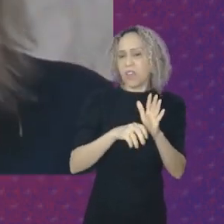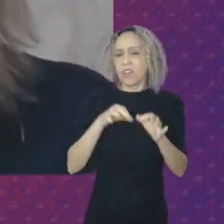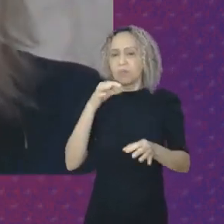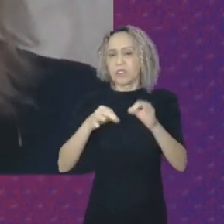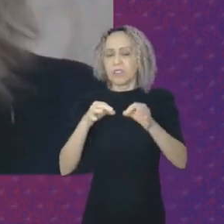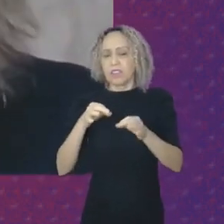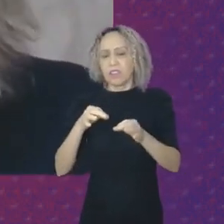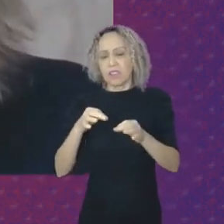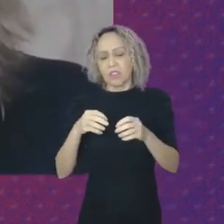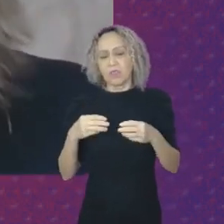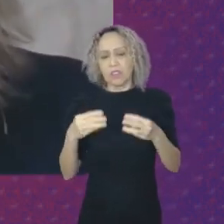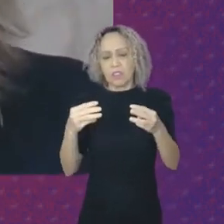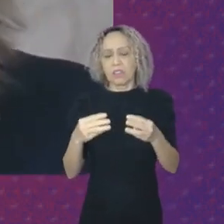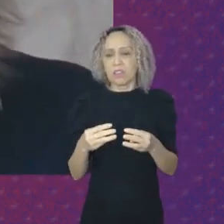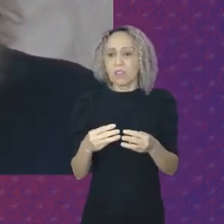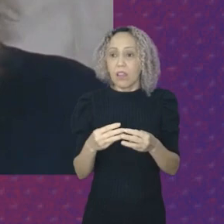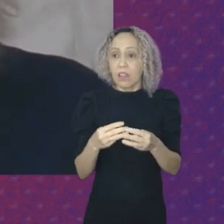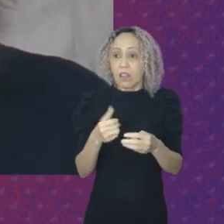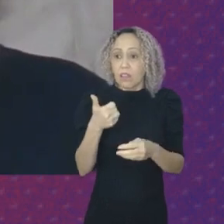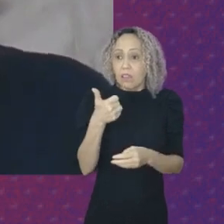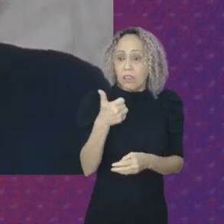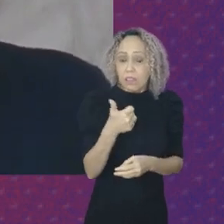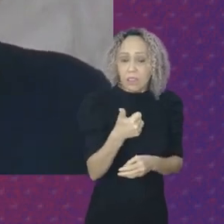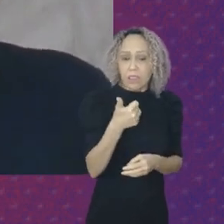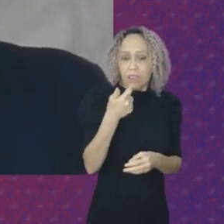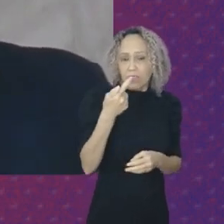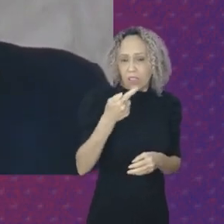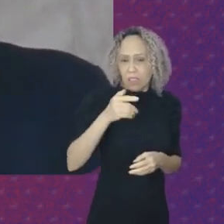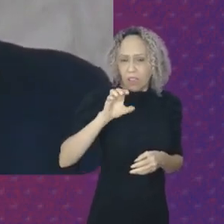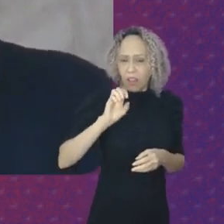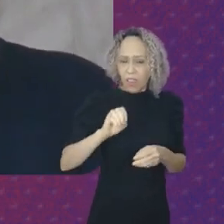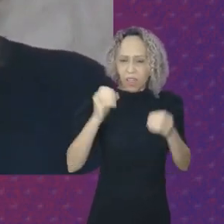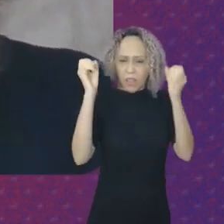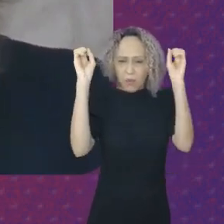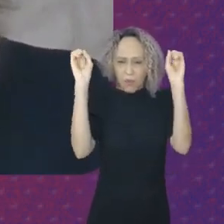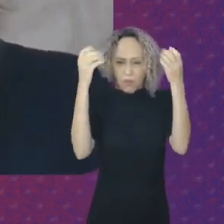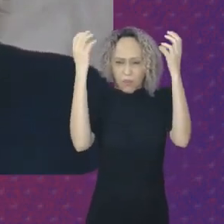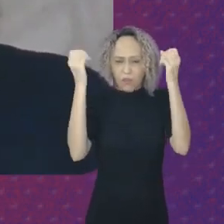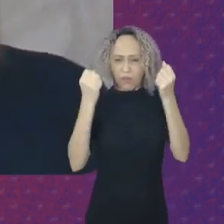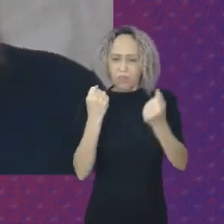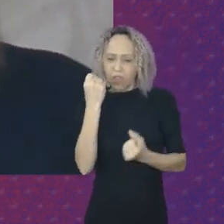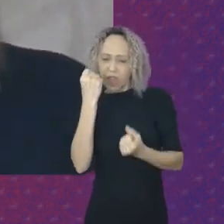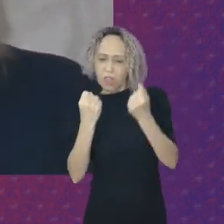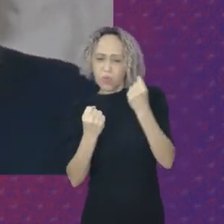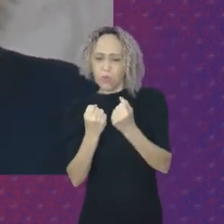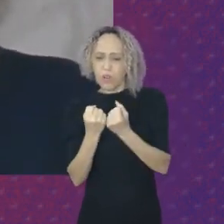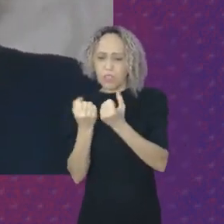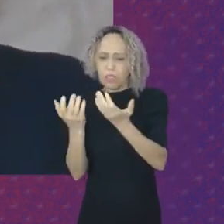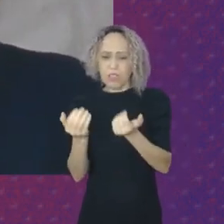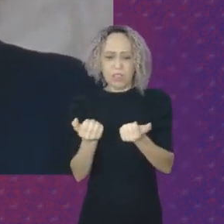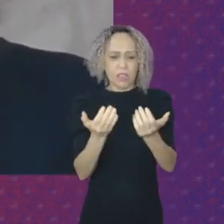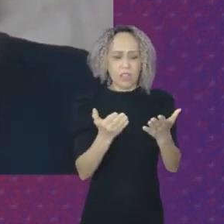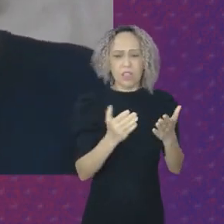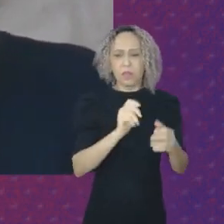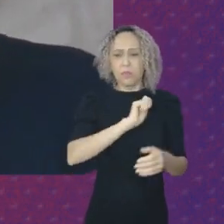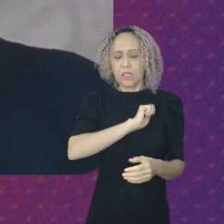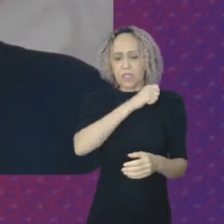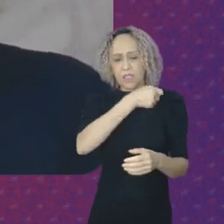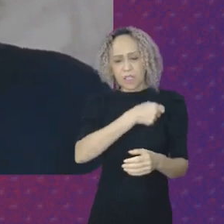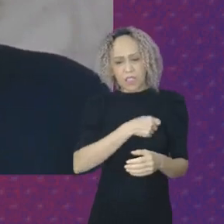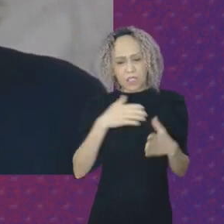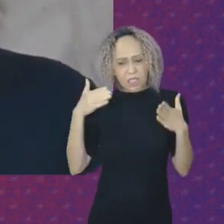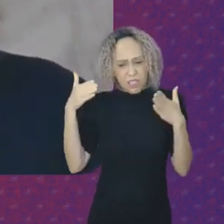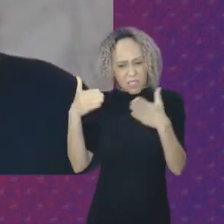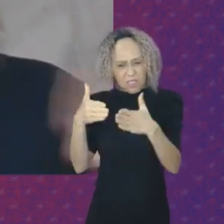de 270 viaturas para as delegacias especializadas da mulher e para as patrulhas Maria da